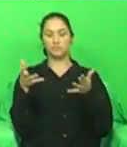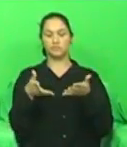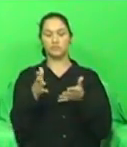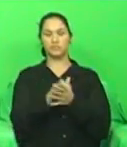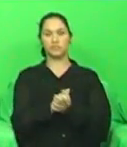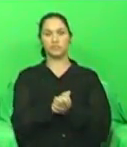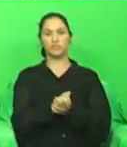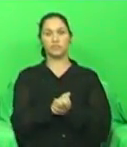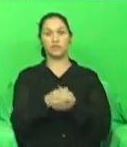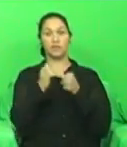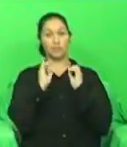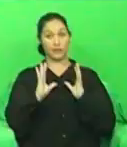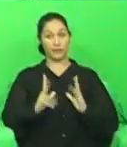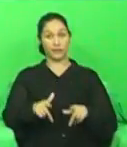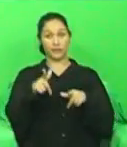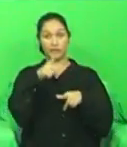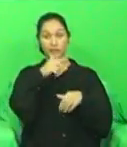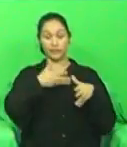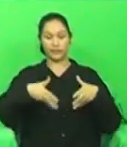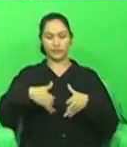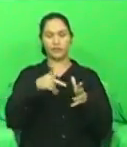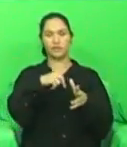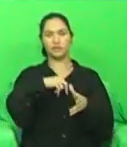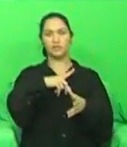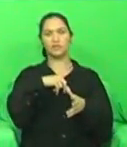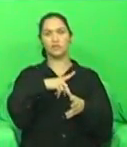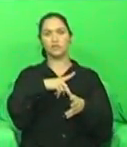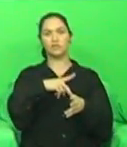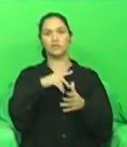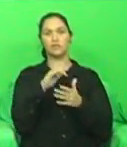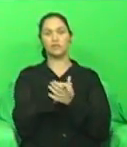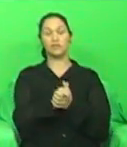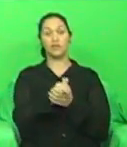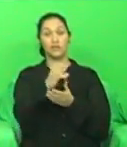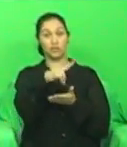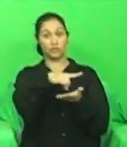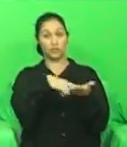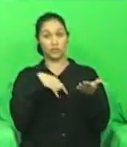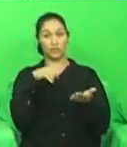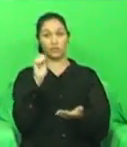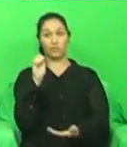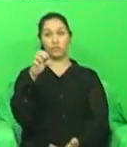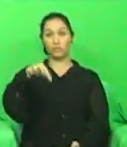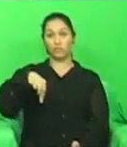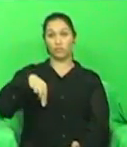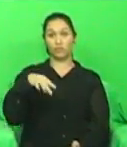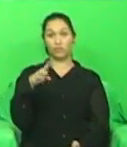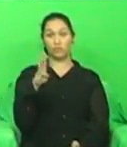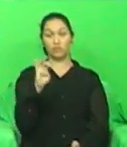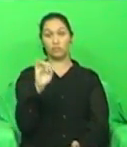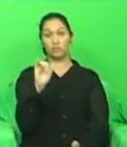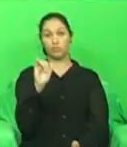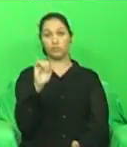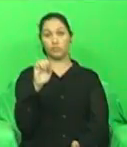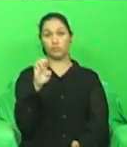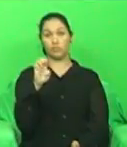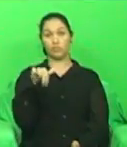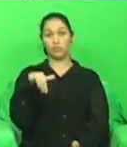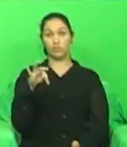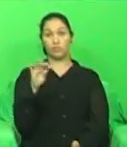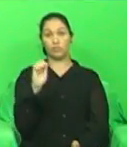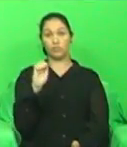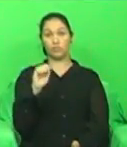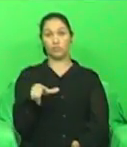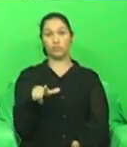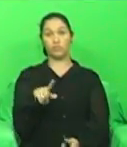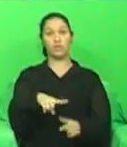fazer a limpeza dos rios tem que ter uma licença ambiental para poder fazendo mas eu acho que agora com uma situação grave de emergências pode ser através da defesa